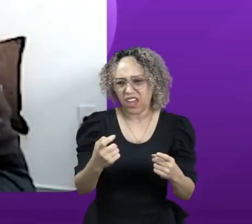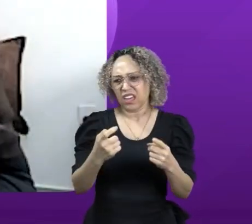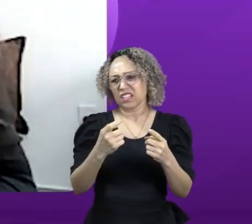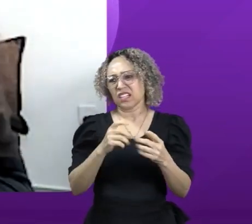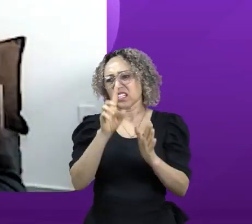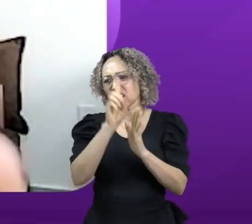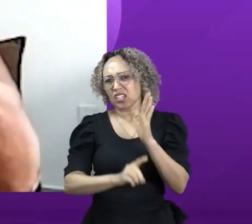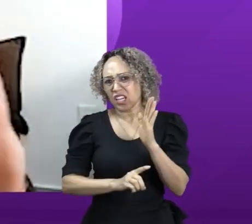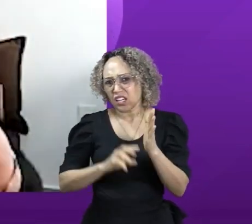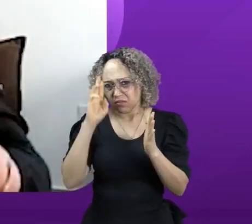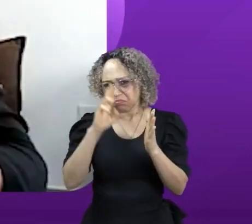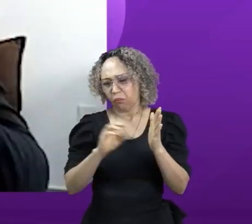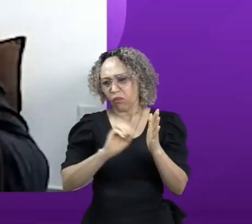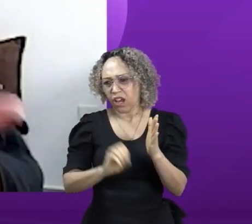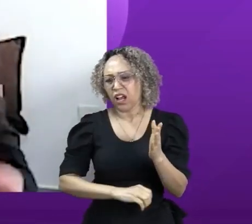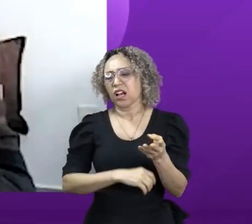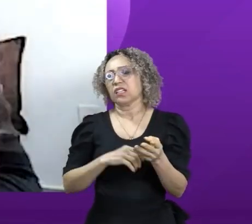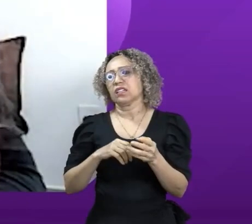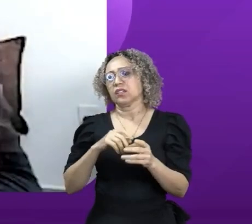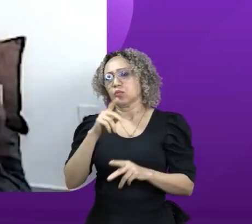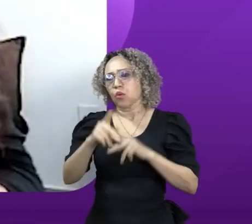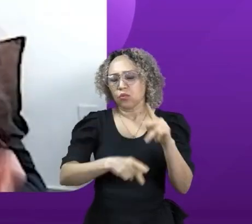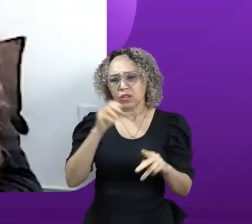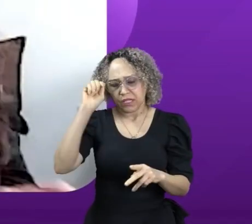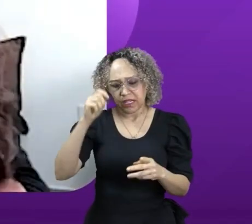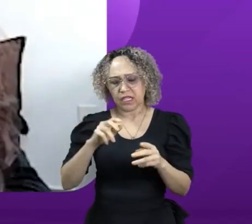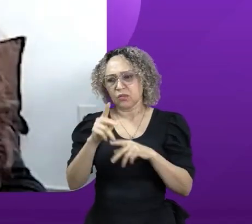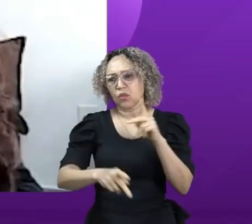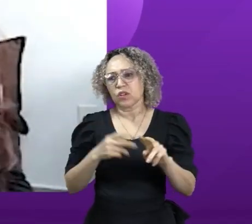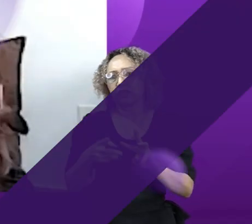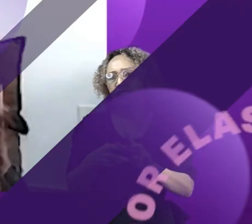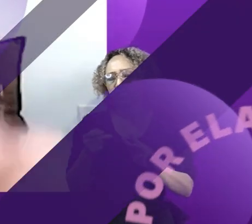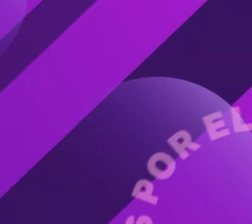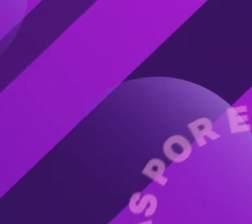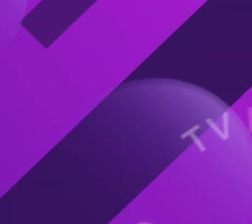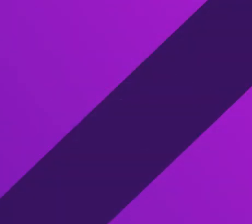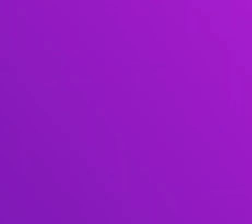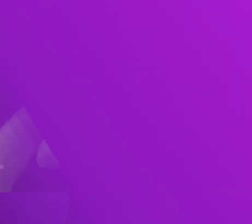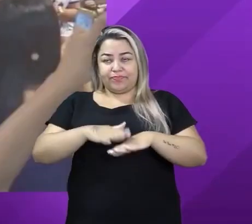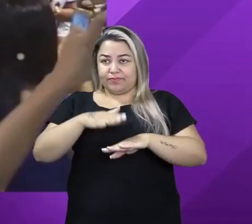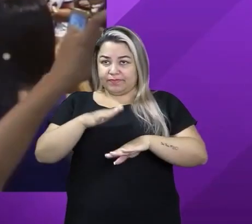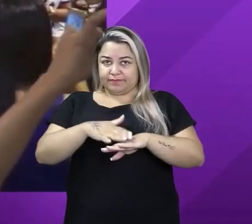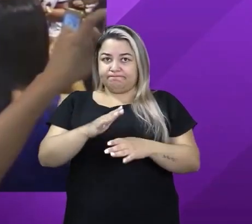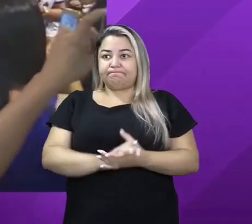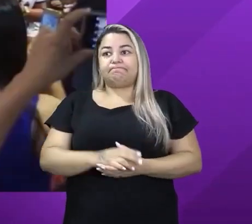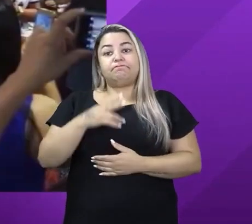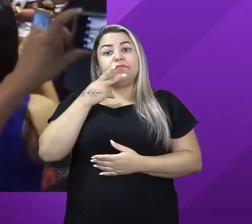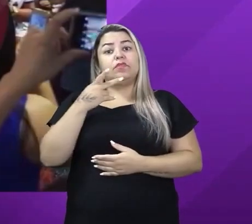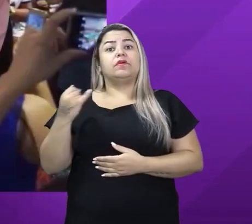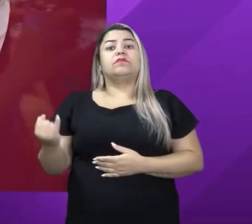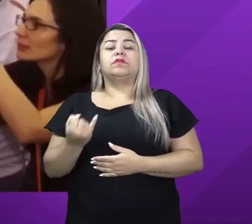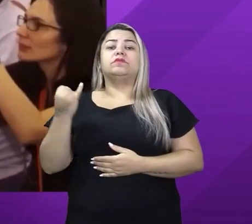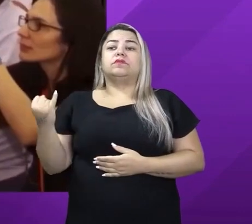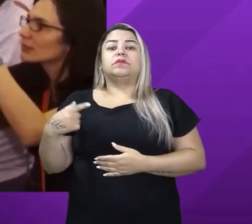negra, população indígena, mais difícil ainda tem se tornado esse acesso. Falar sobre a importância